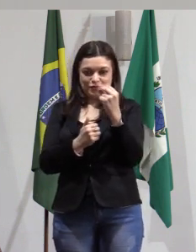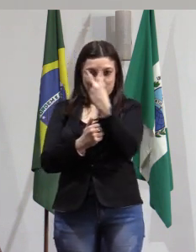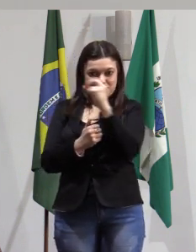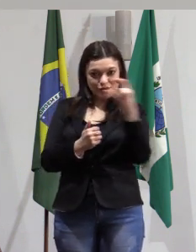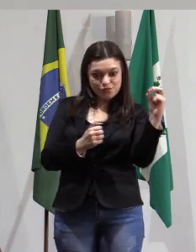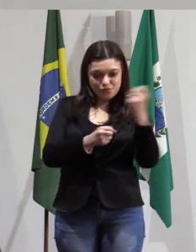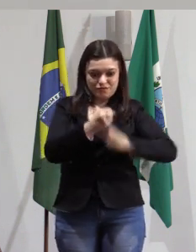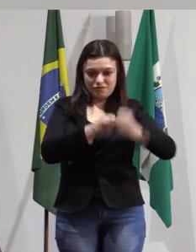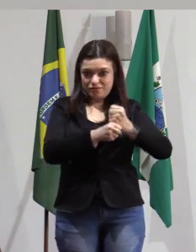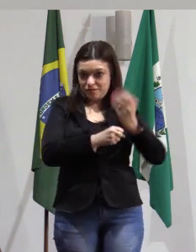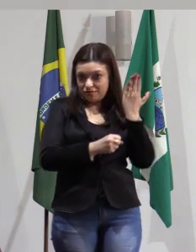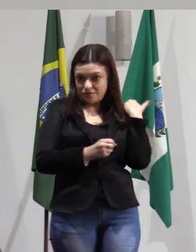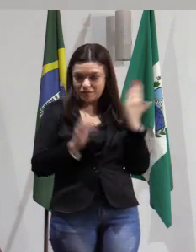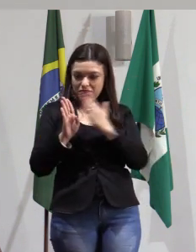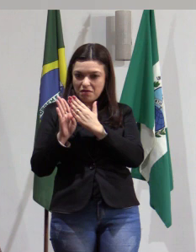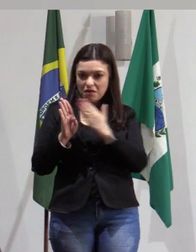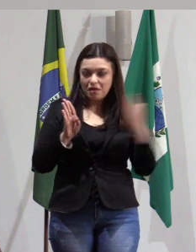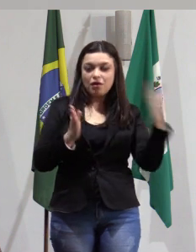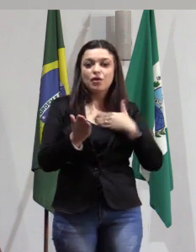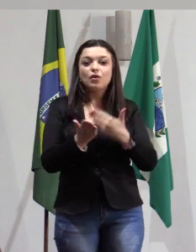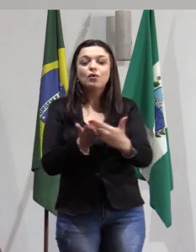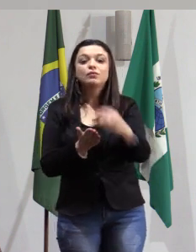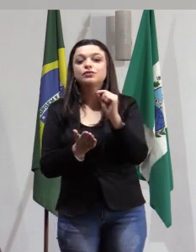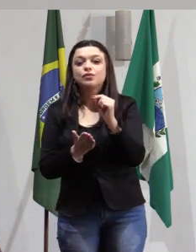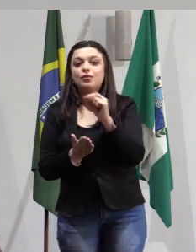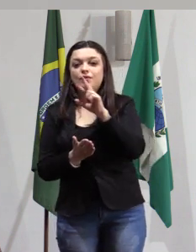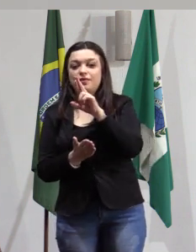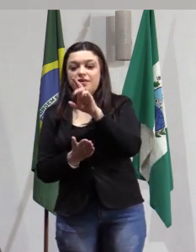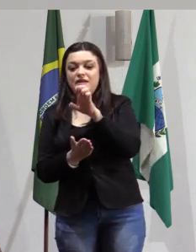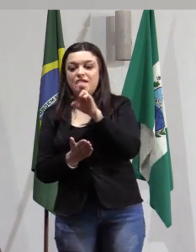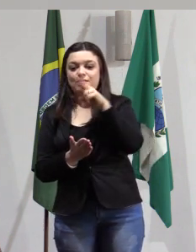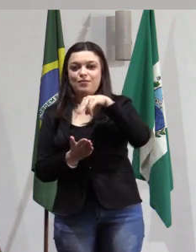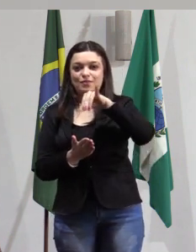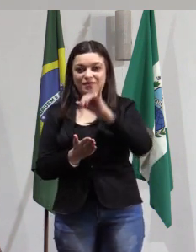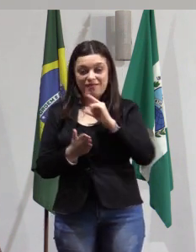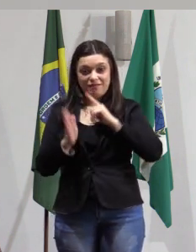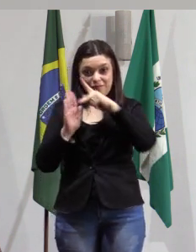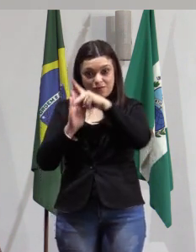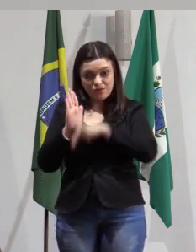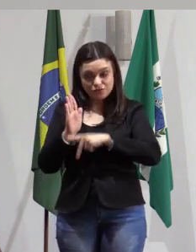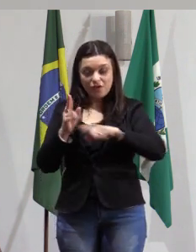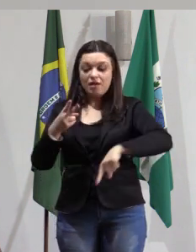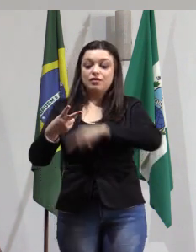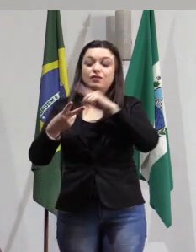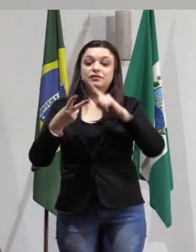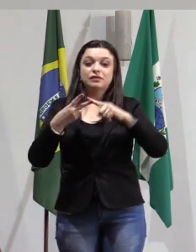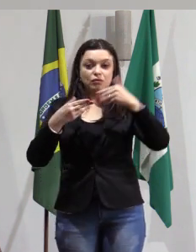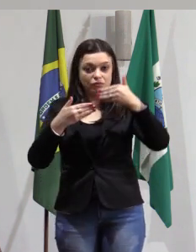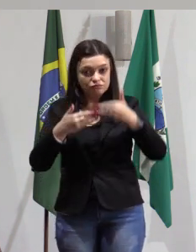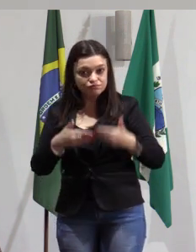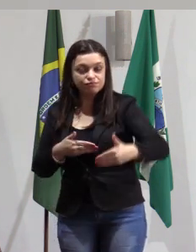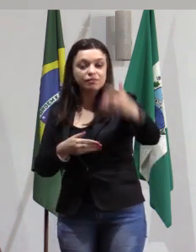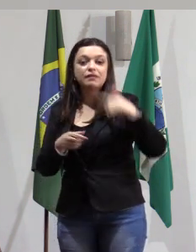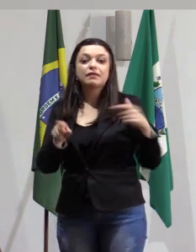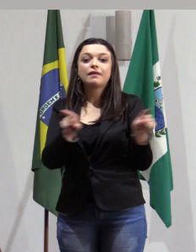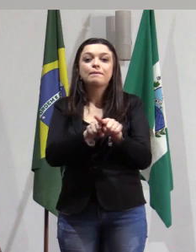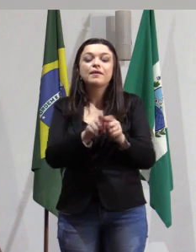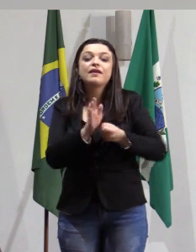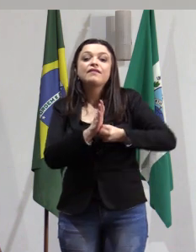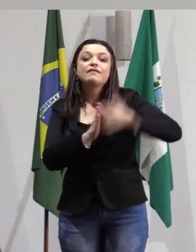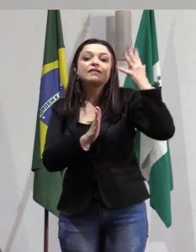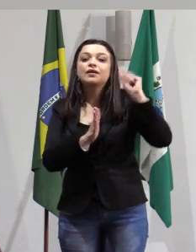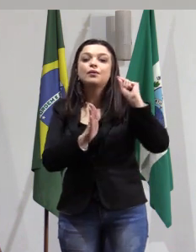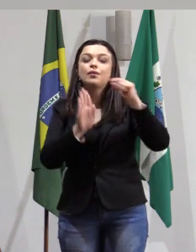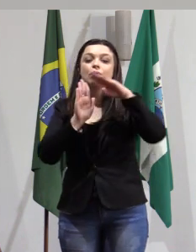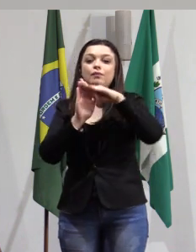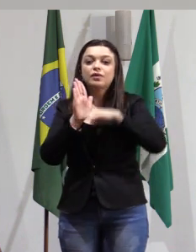impulso no Reúne, tiveram uma segunda leva de expansão, E tudo isso complementado com uma série de políticas de